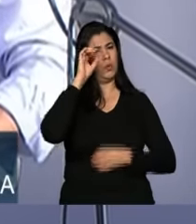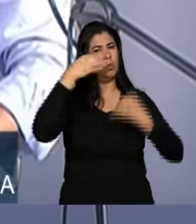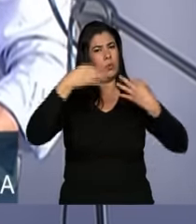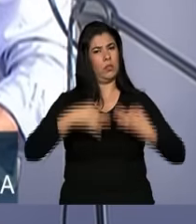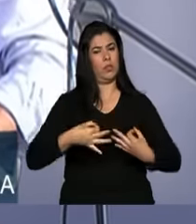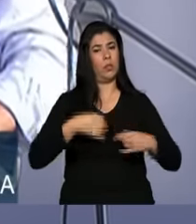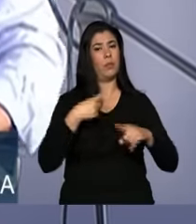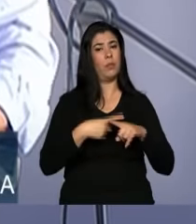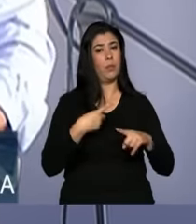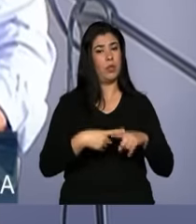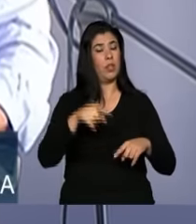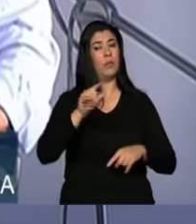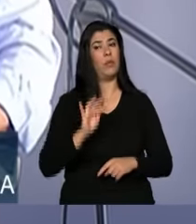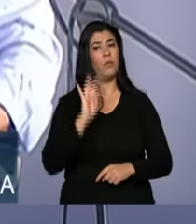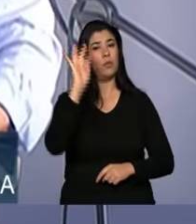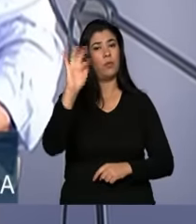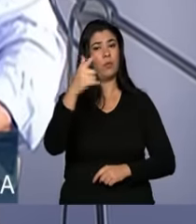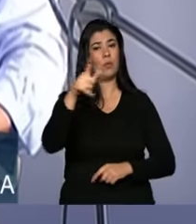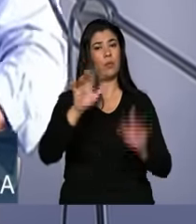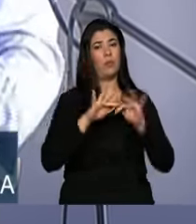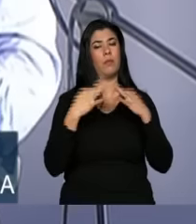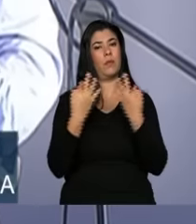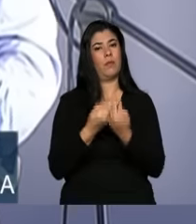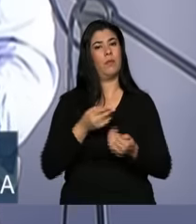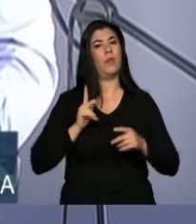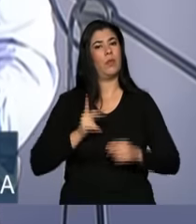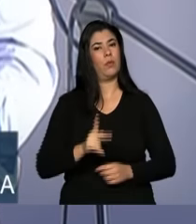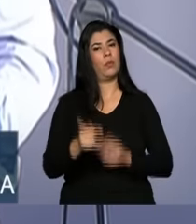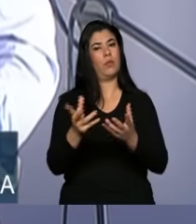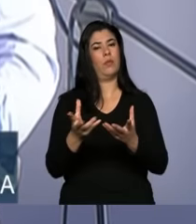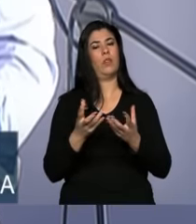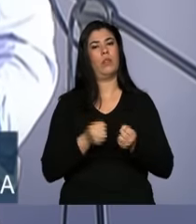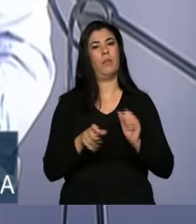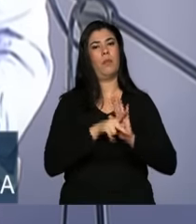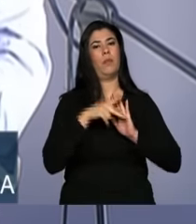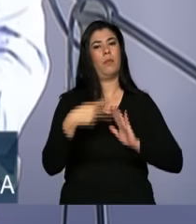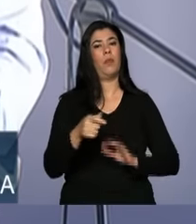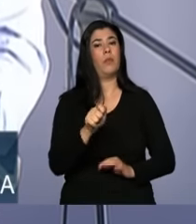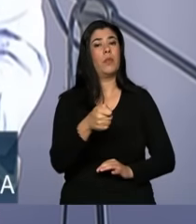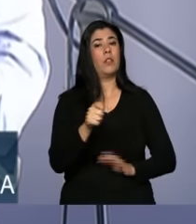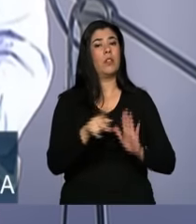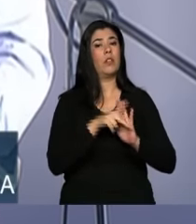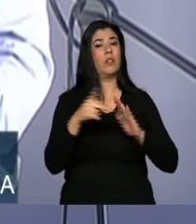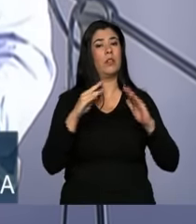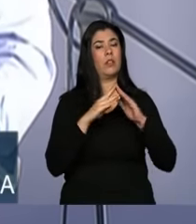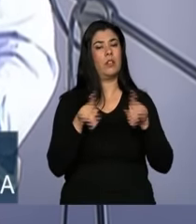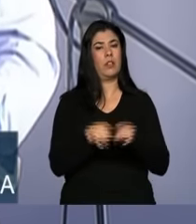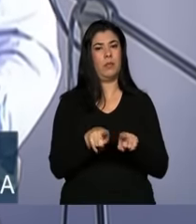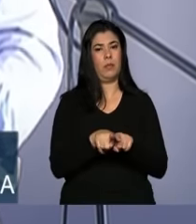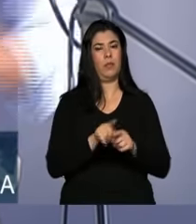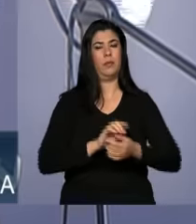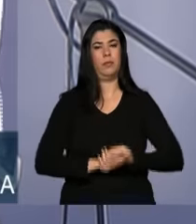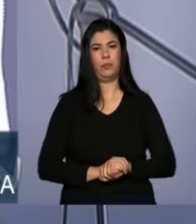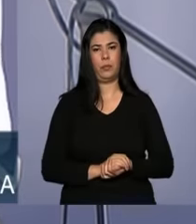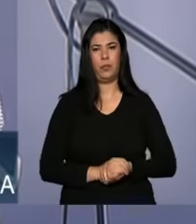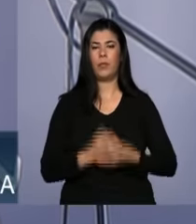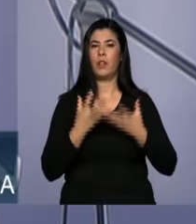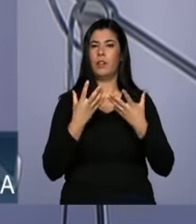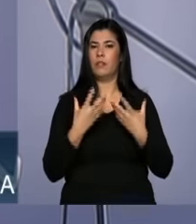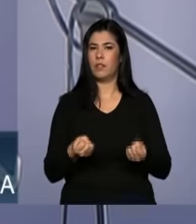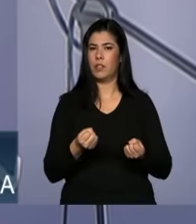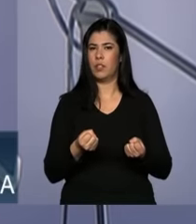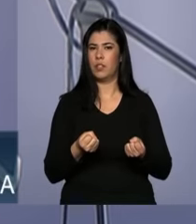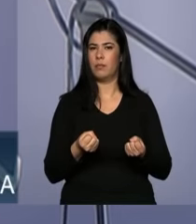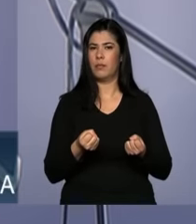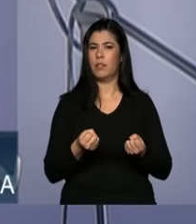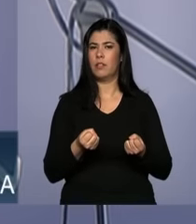outras famílias como vocês possam receber a chave da sua casa própria. Vamos dar essa alegria